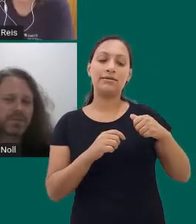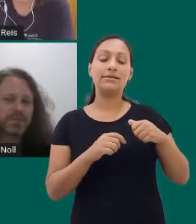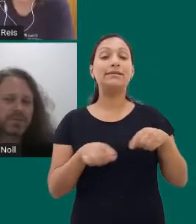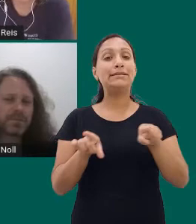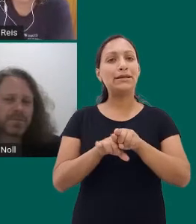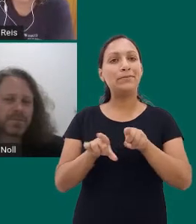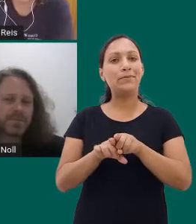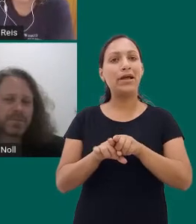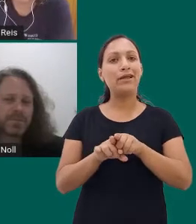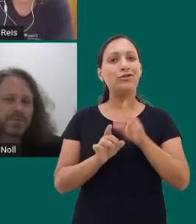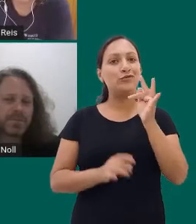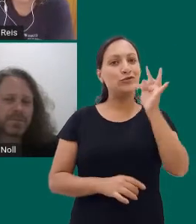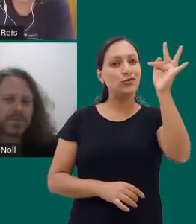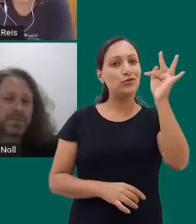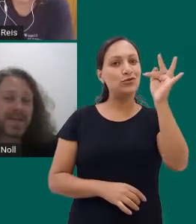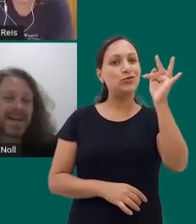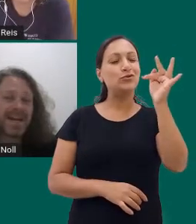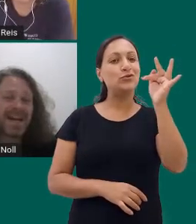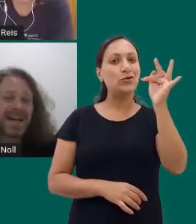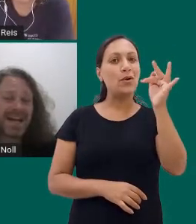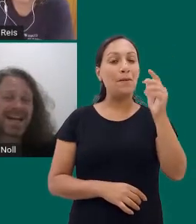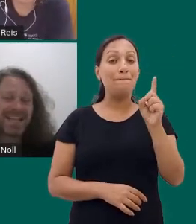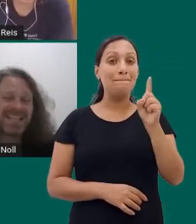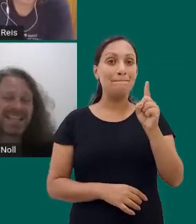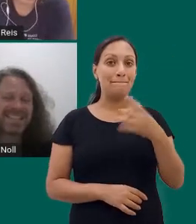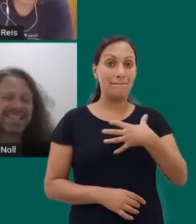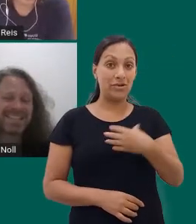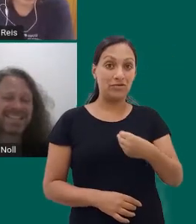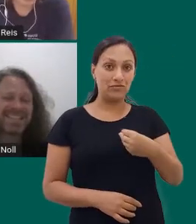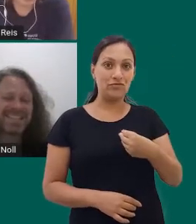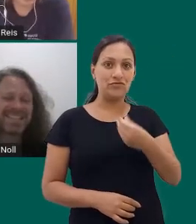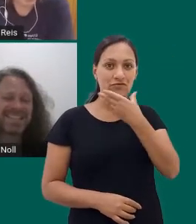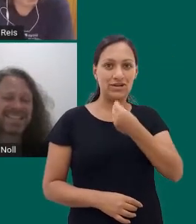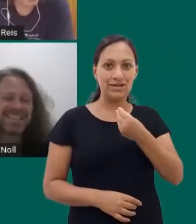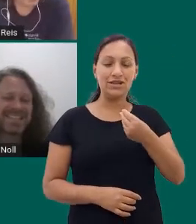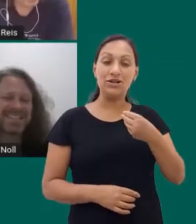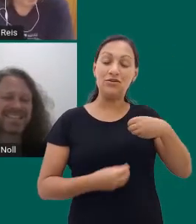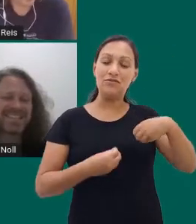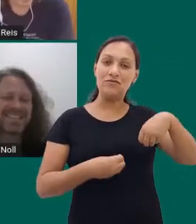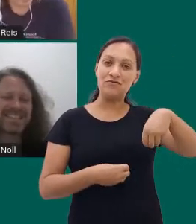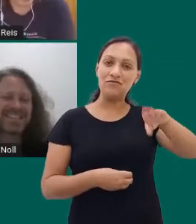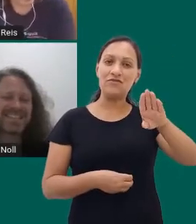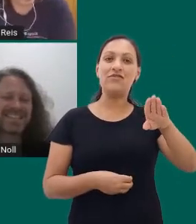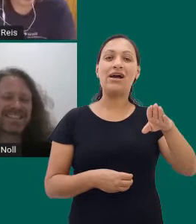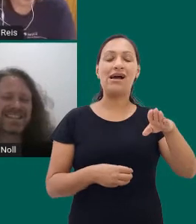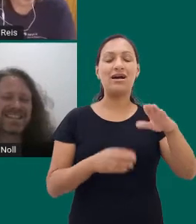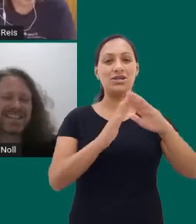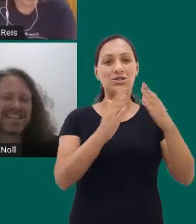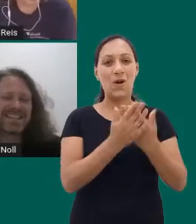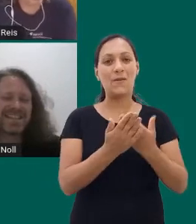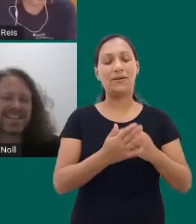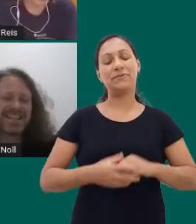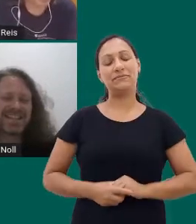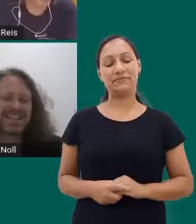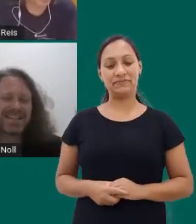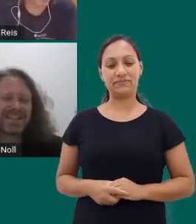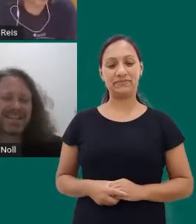de futuro aluno. Ainda não, mas em breve estará na nossa escola. É isso aí. Samuel.